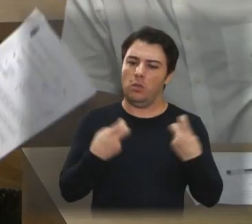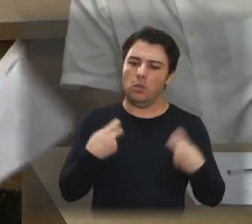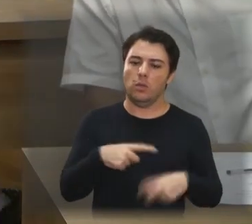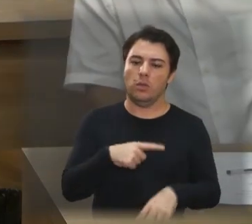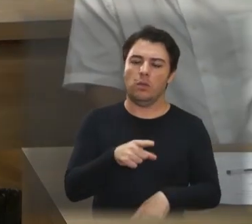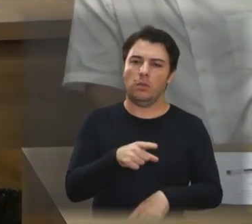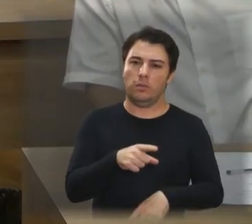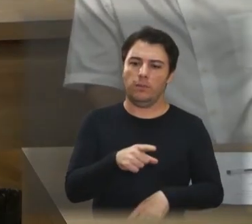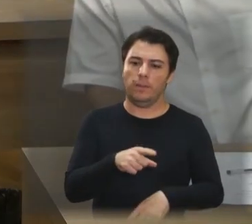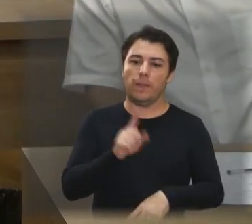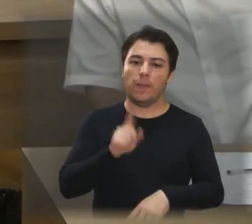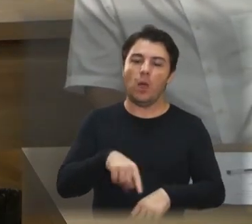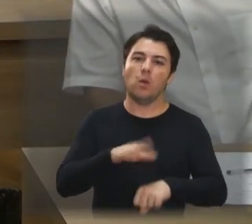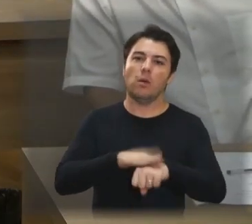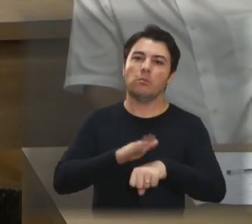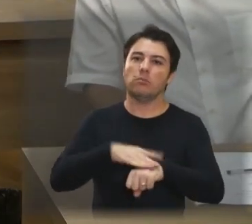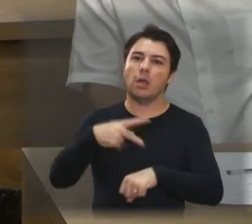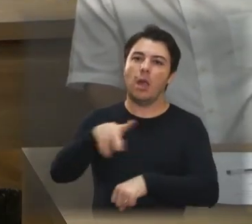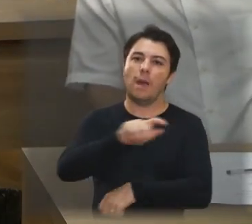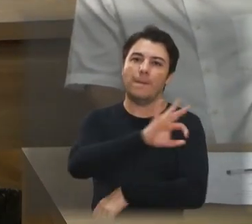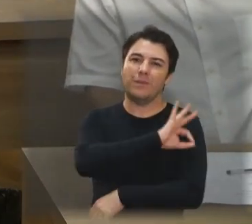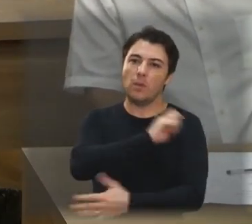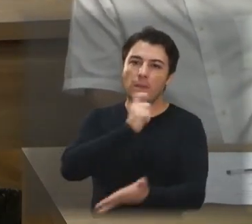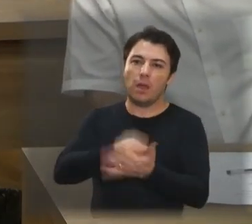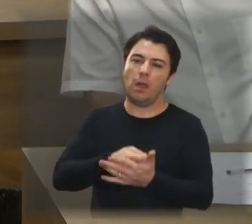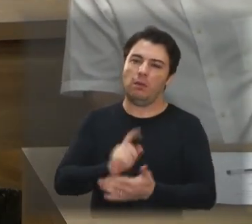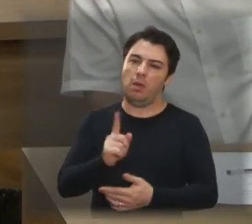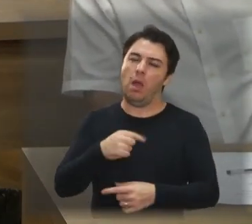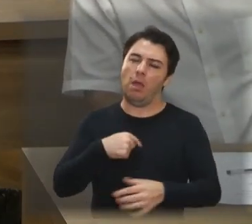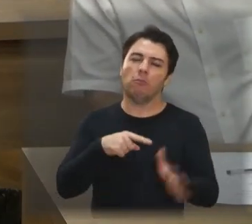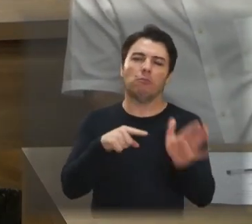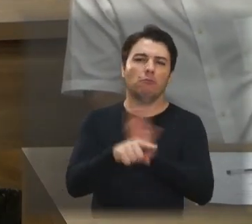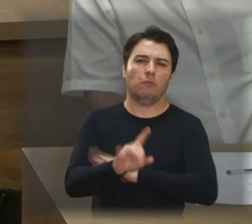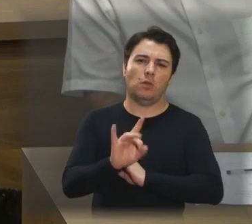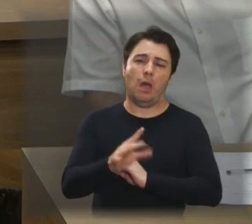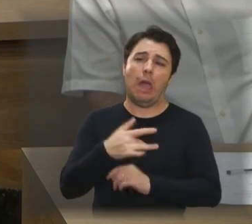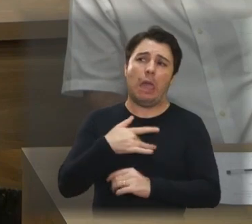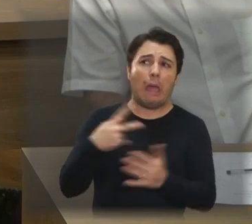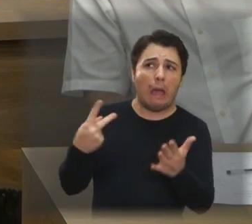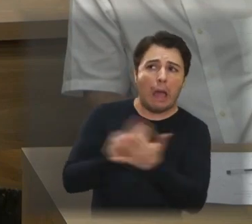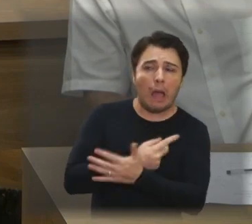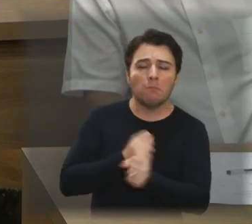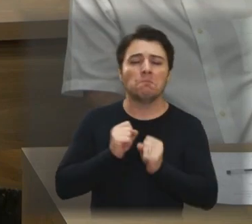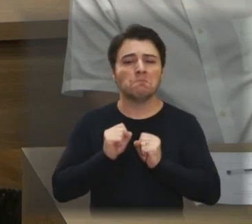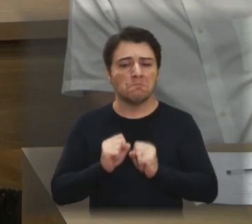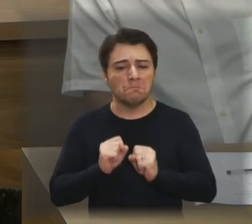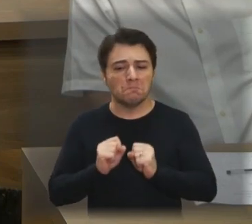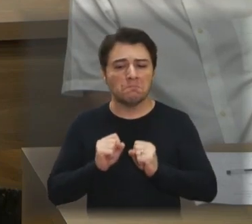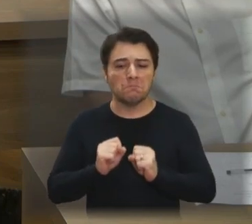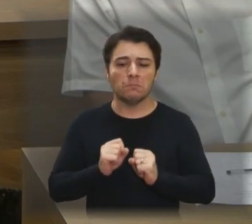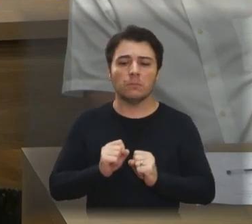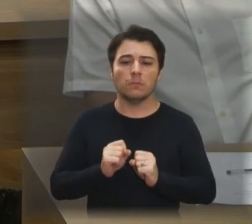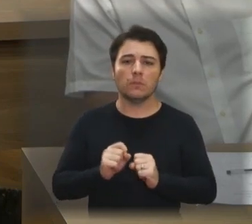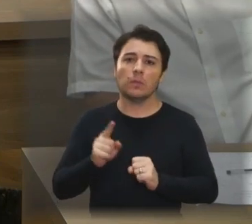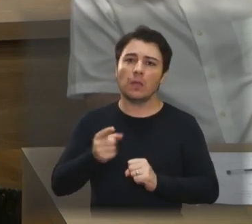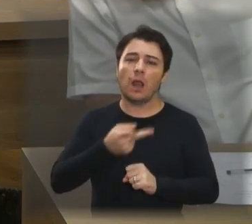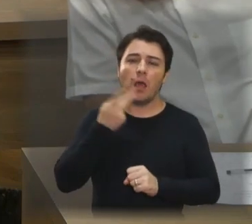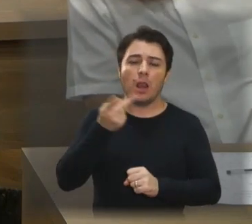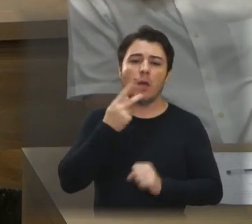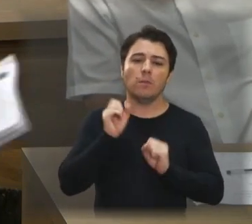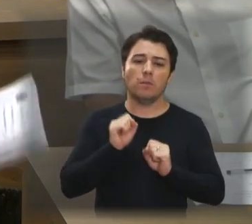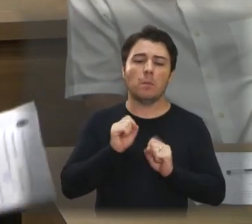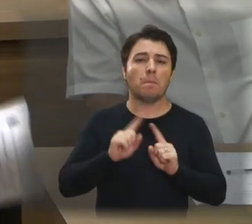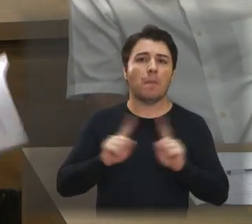deixar a responsabilidade para o município arcar com a despesa essa minha questão posso tá errado no meu questionamento você tem direito de